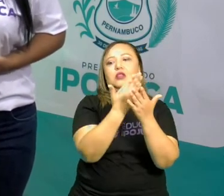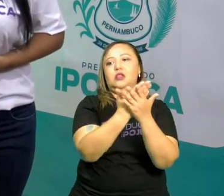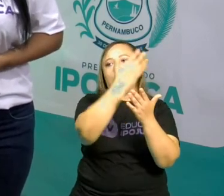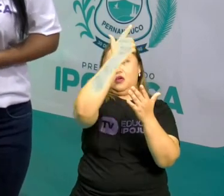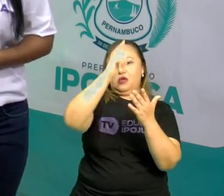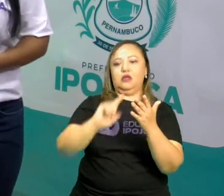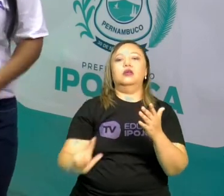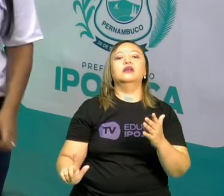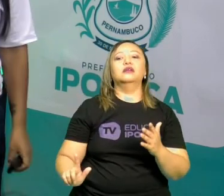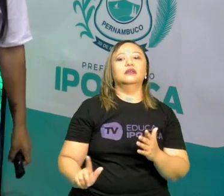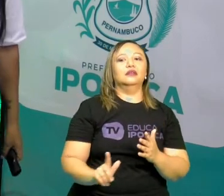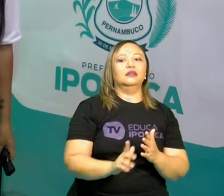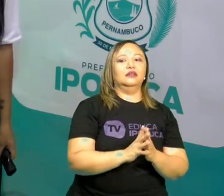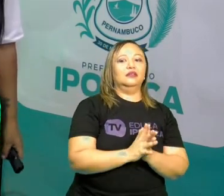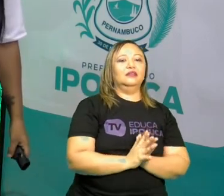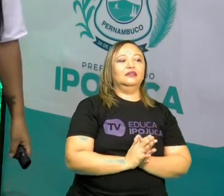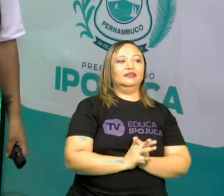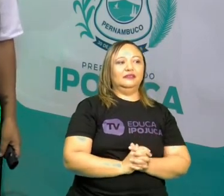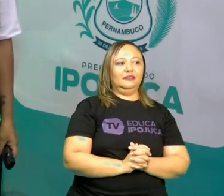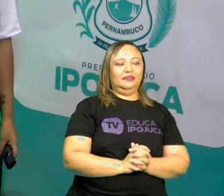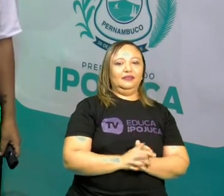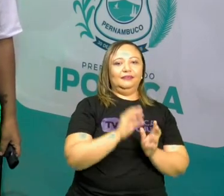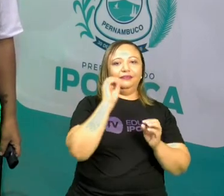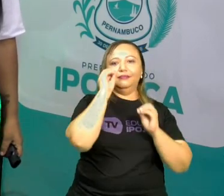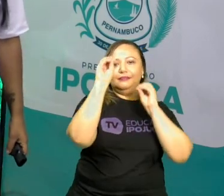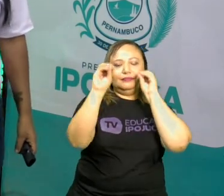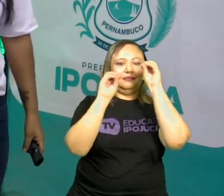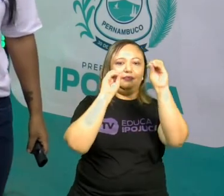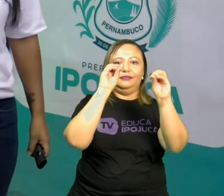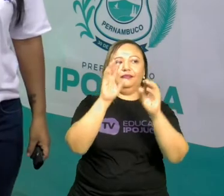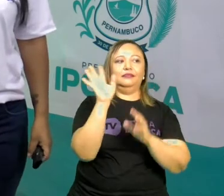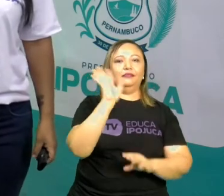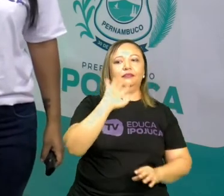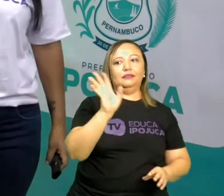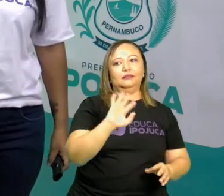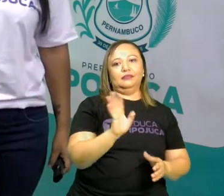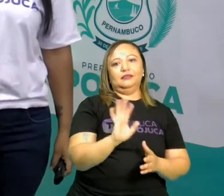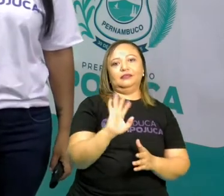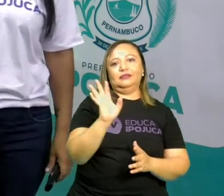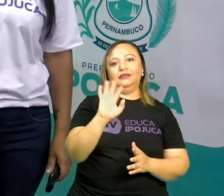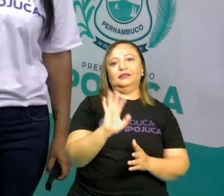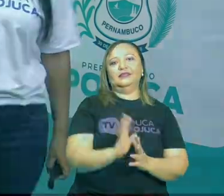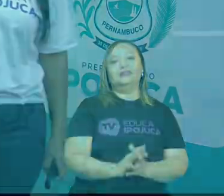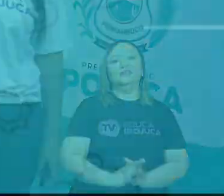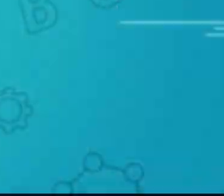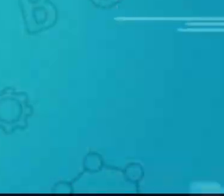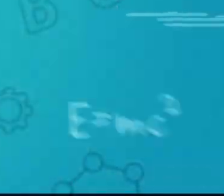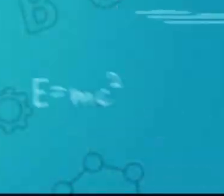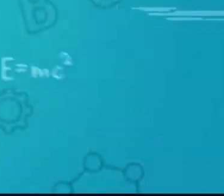próximas aulas, ok, meus amores? Ó, beijos da tia Carla e até a próxima aula!